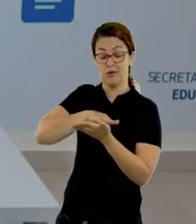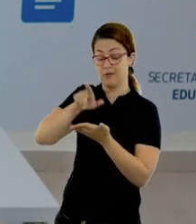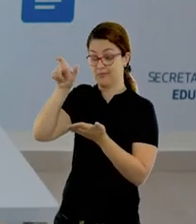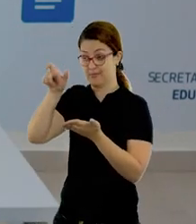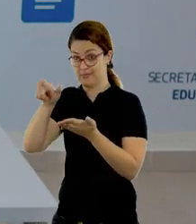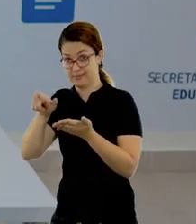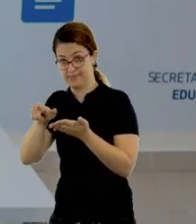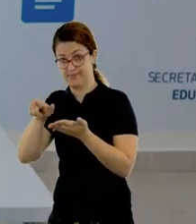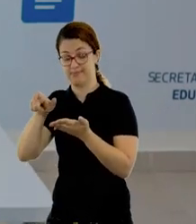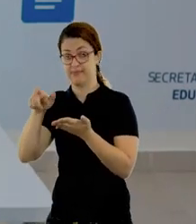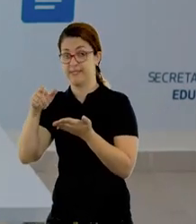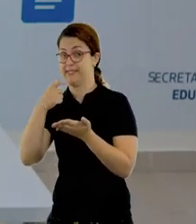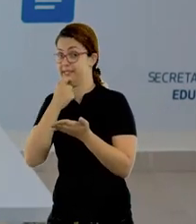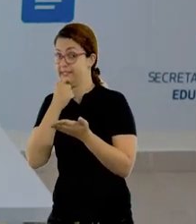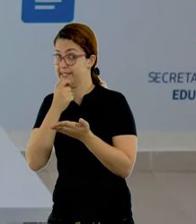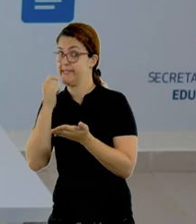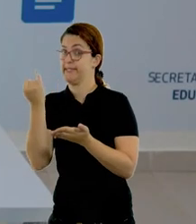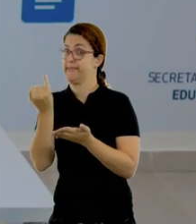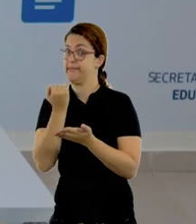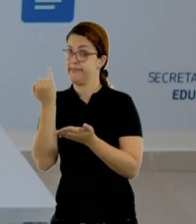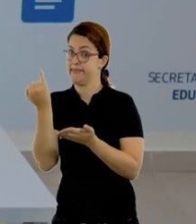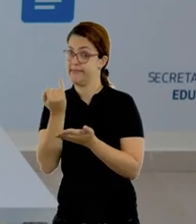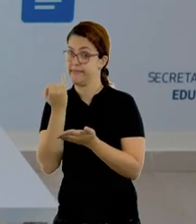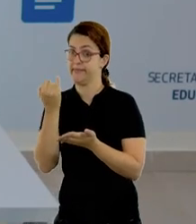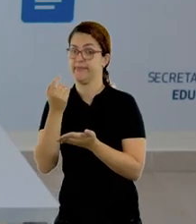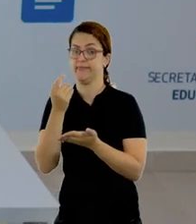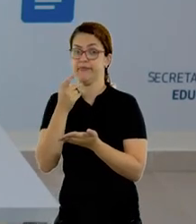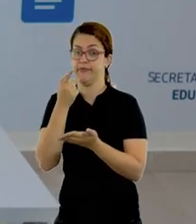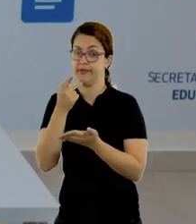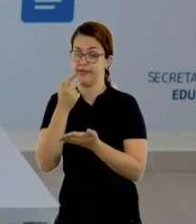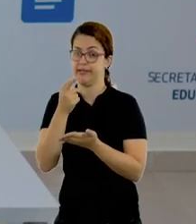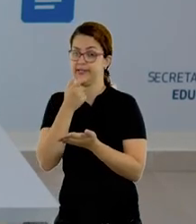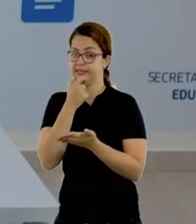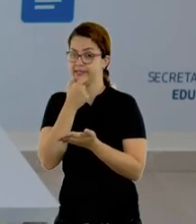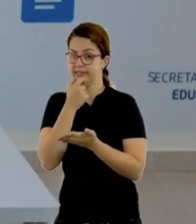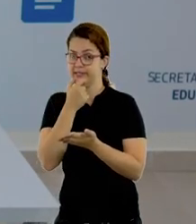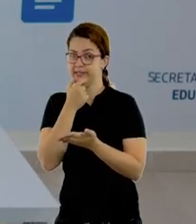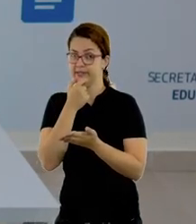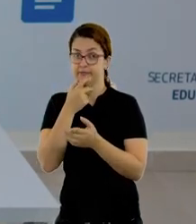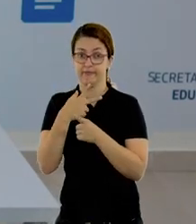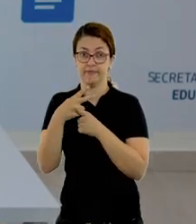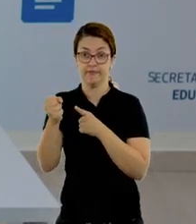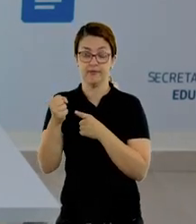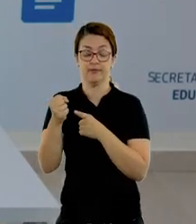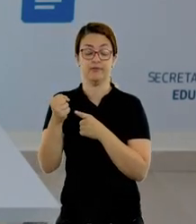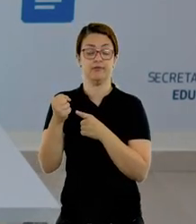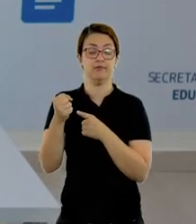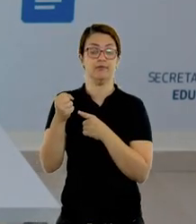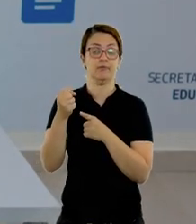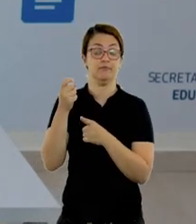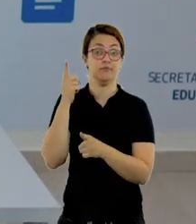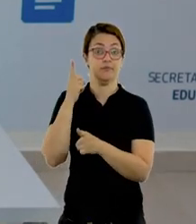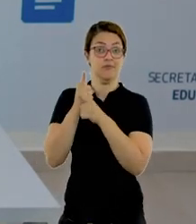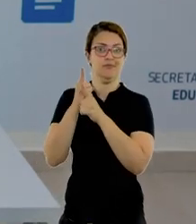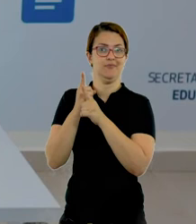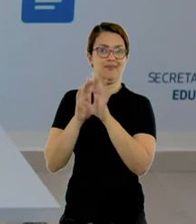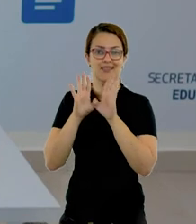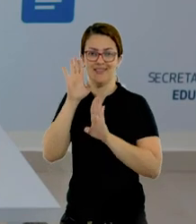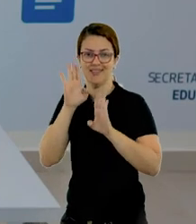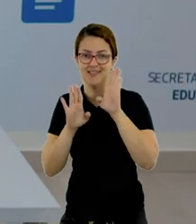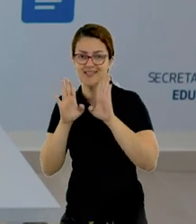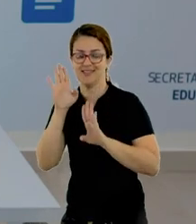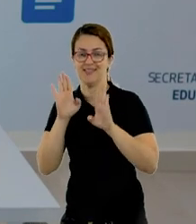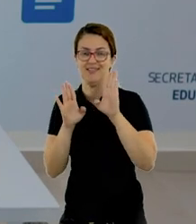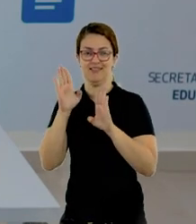folha e deixar do lado. Mas importante, lembre-se, sempre pronunciando as palavras em inglês. ganha quem acertar o maior número de